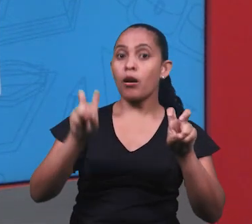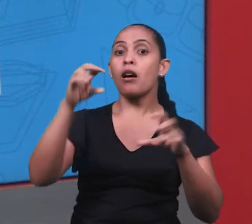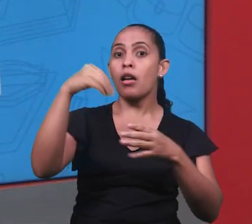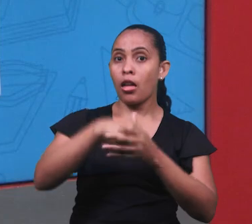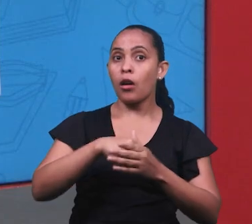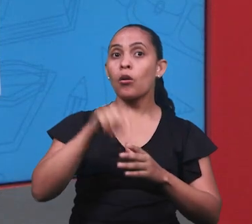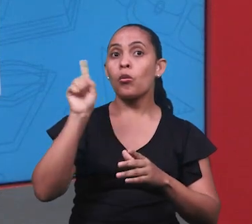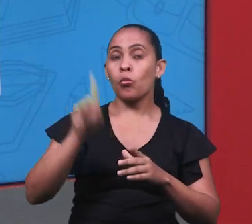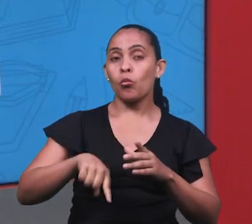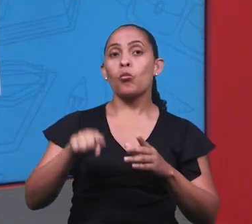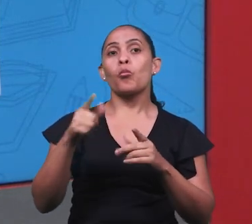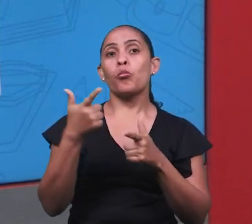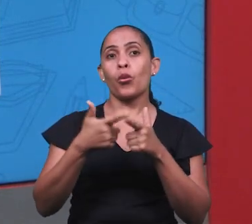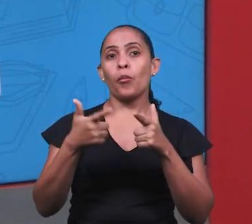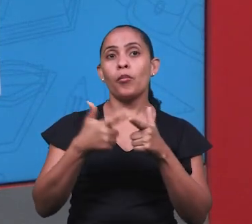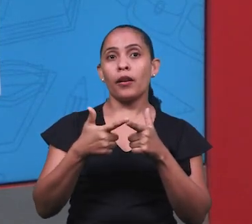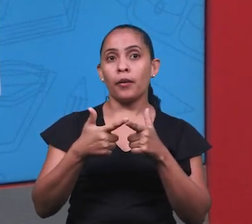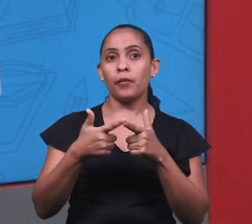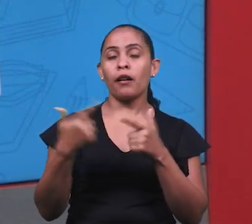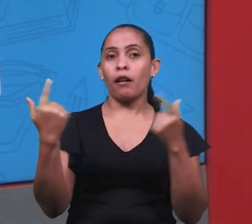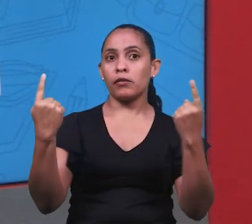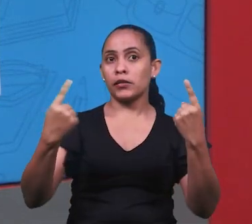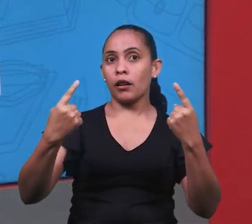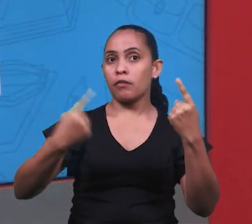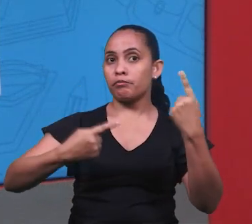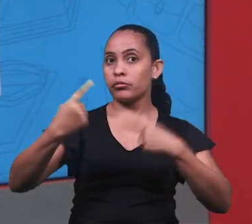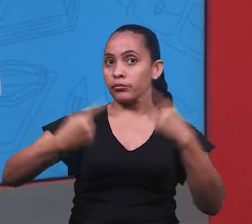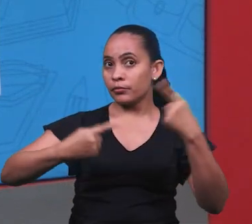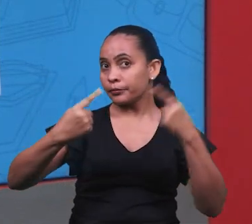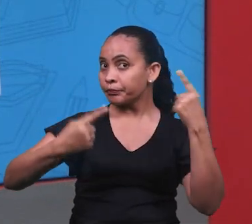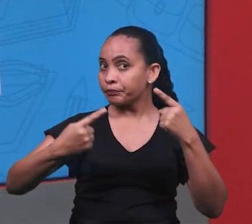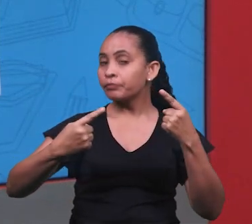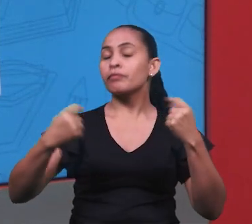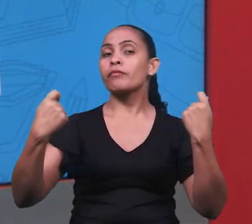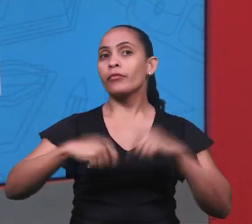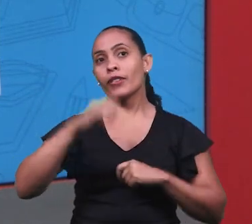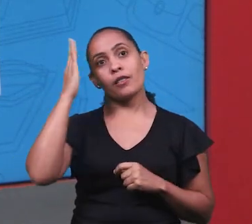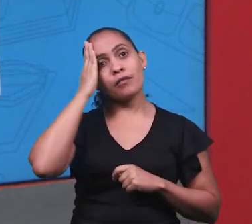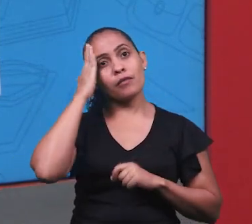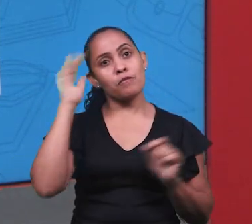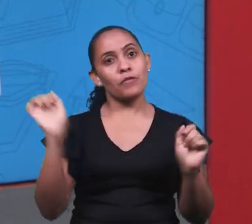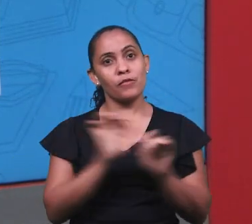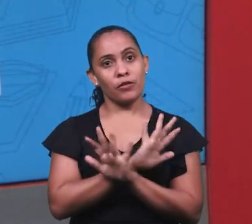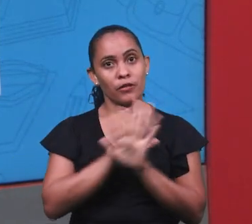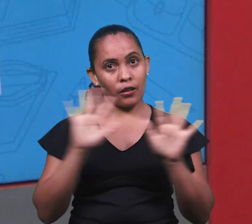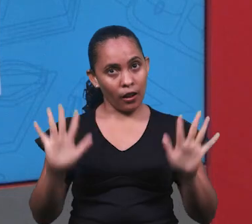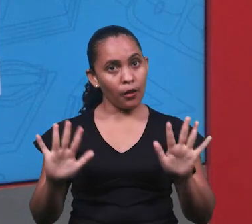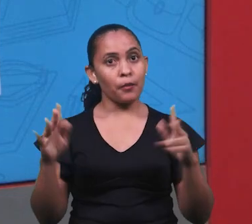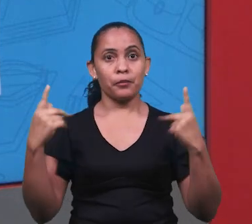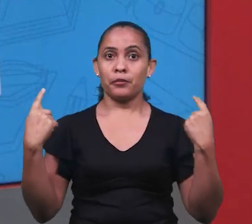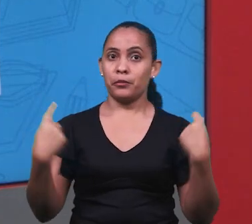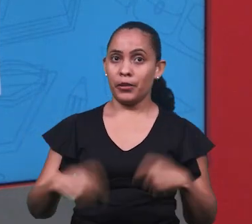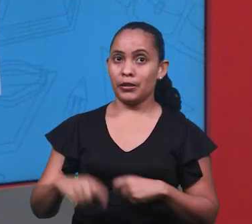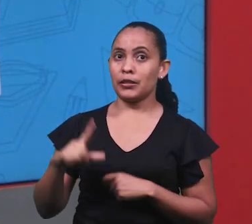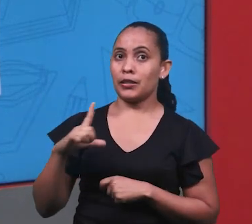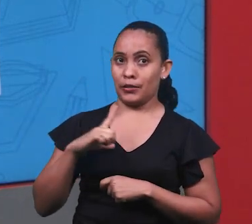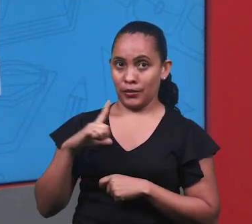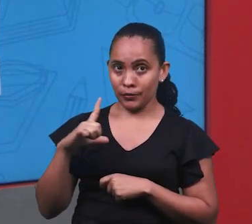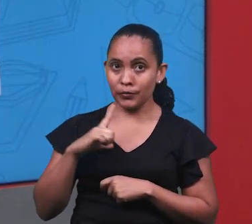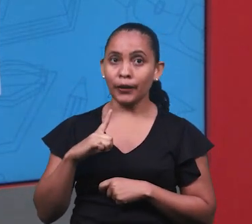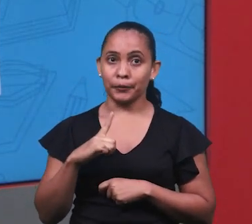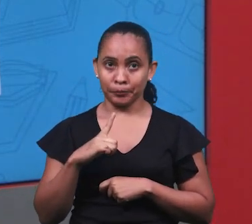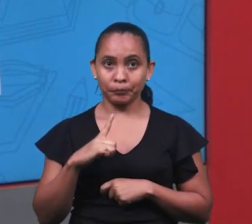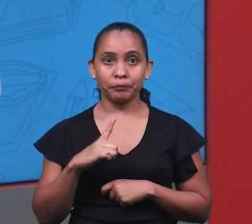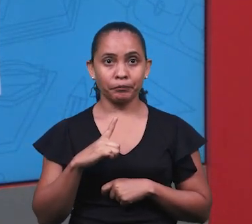problema a ser discutido. Então, essa temática tem que ficar clara para você e, para isso, tem que ter o tal do repertório